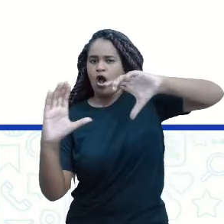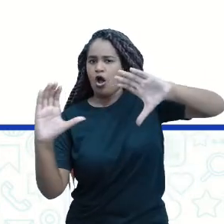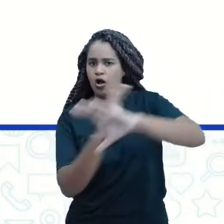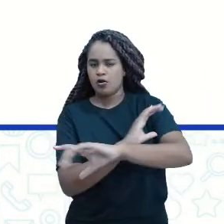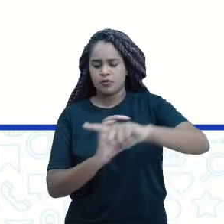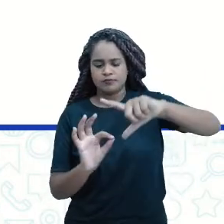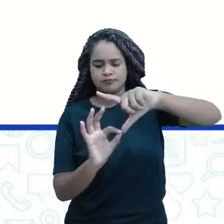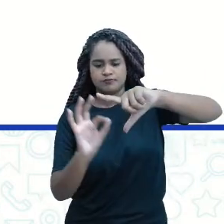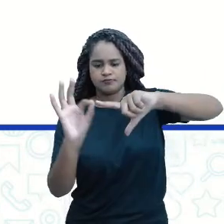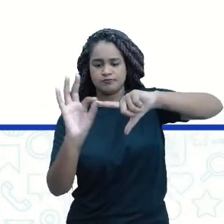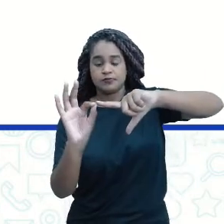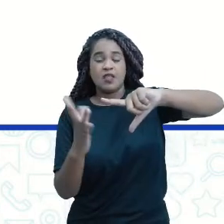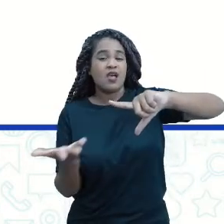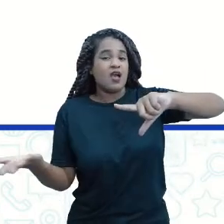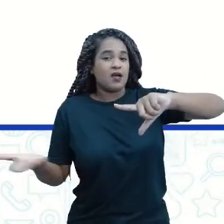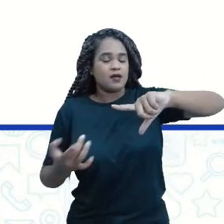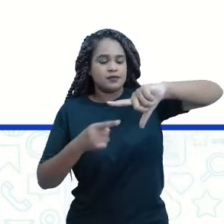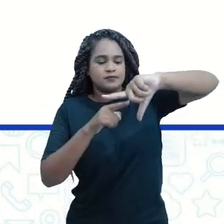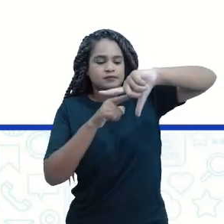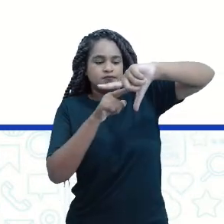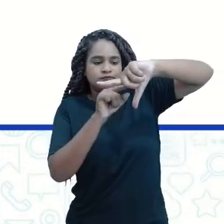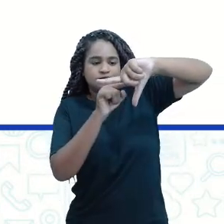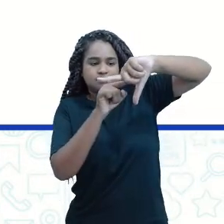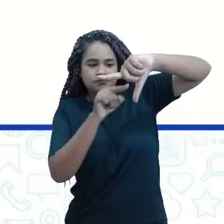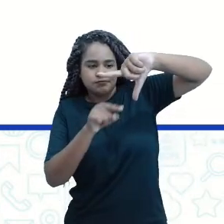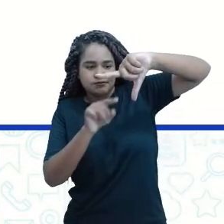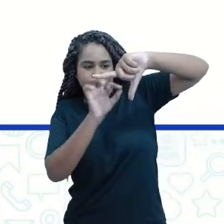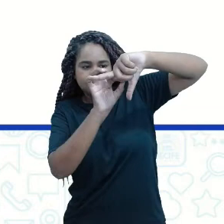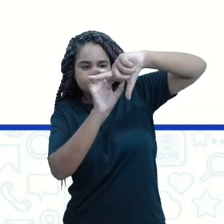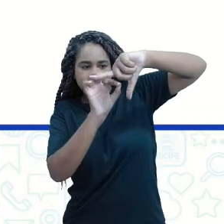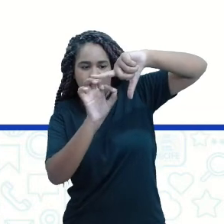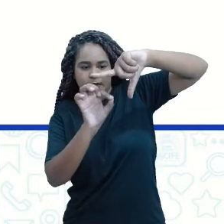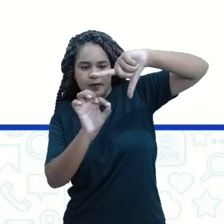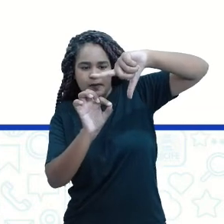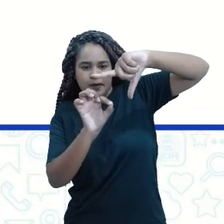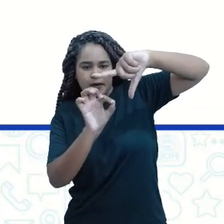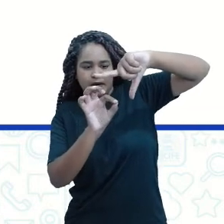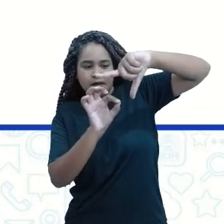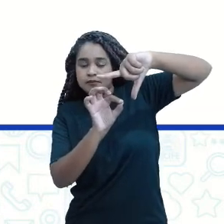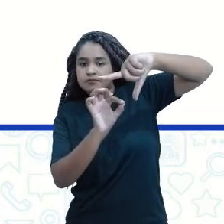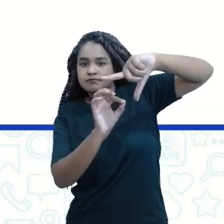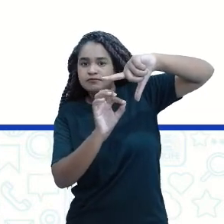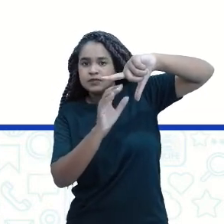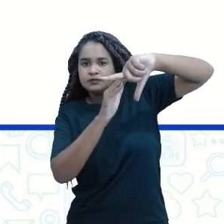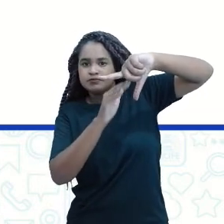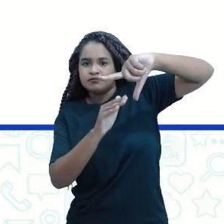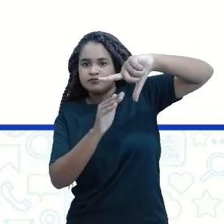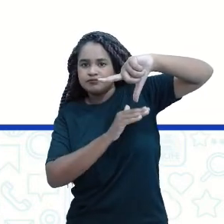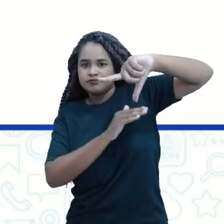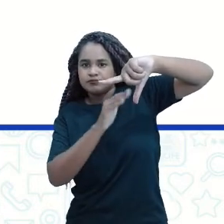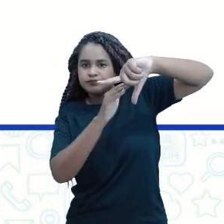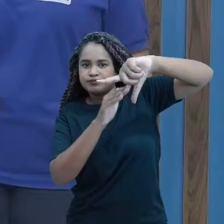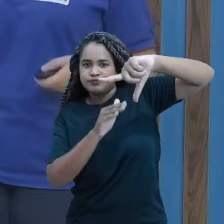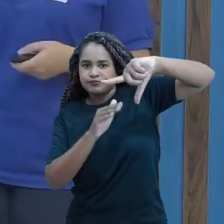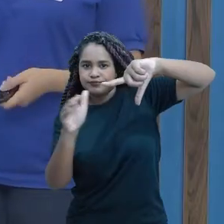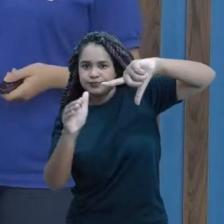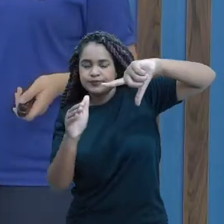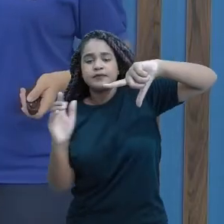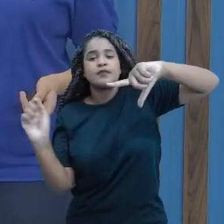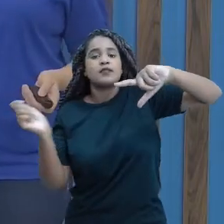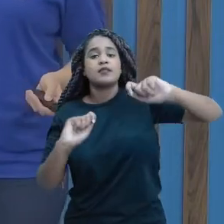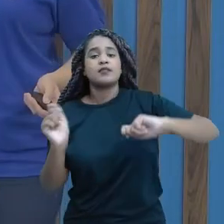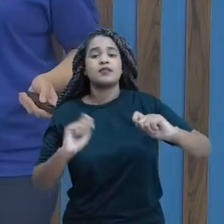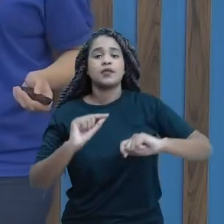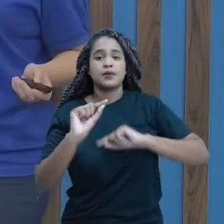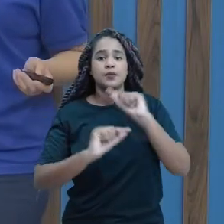pedacinhos, a gente vai começar a perceber que existem relações entre esses lados, que possibilitam que a gente trabalhe com as medidas e descubra